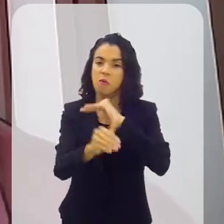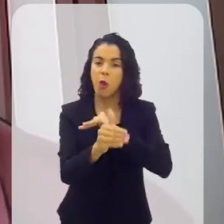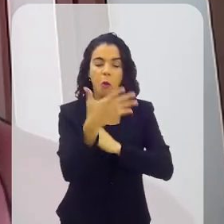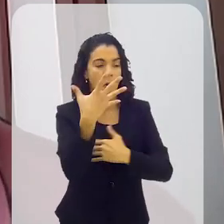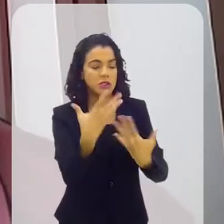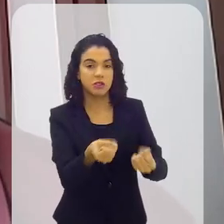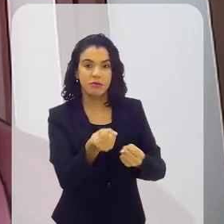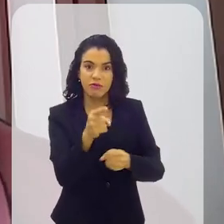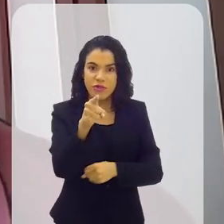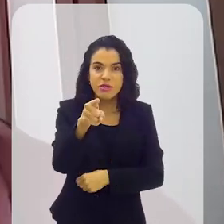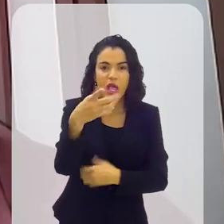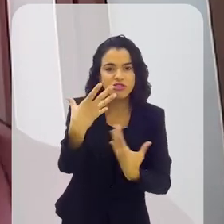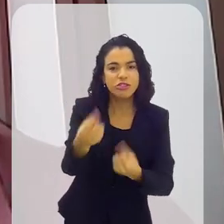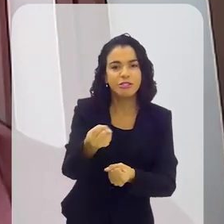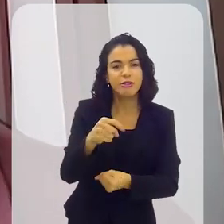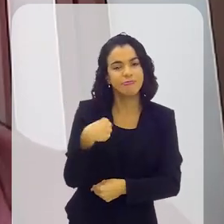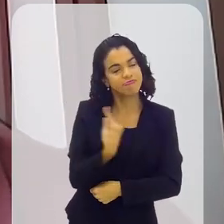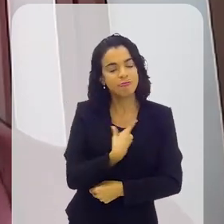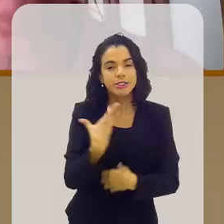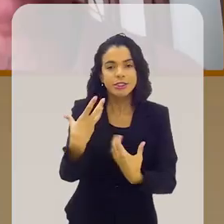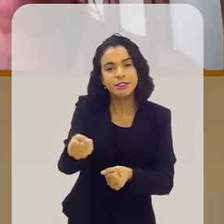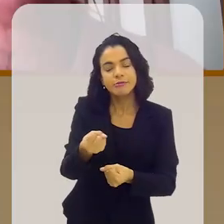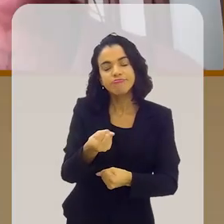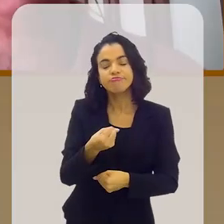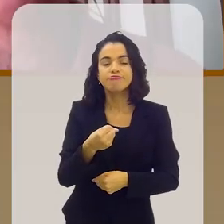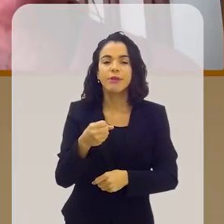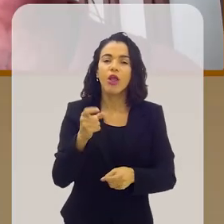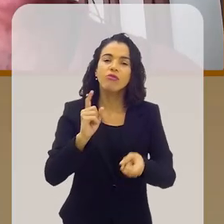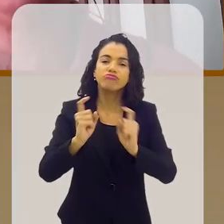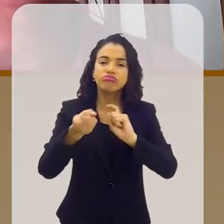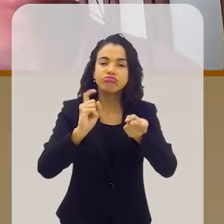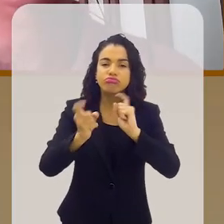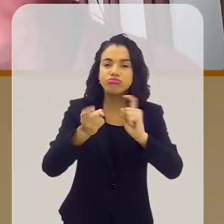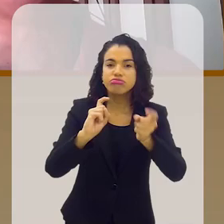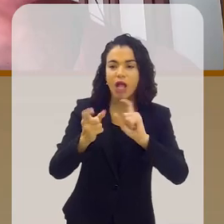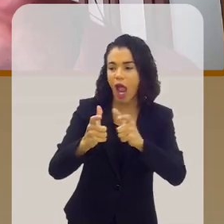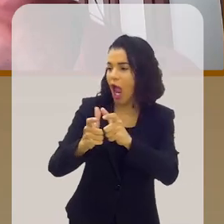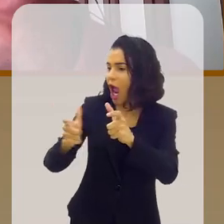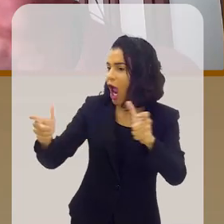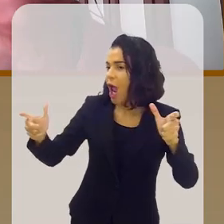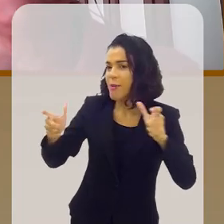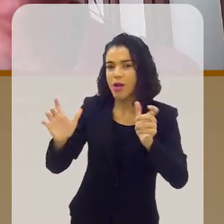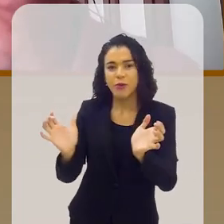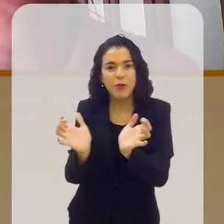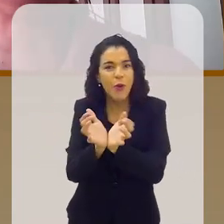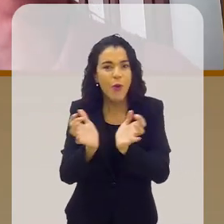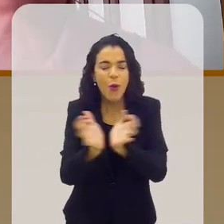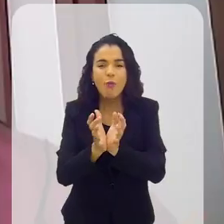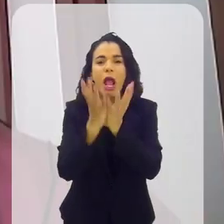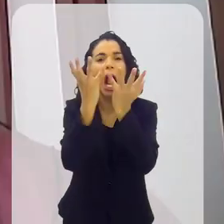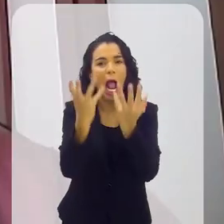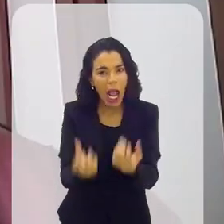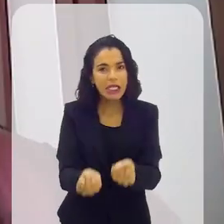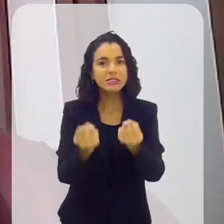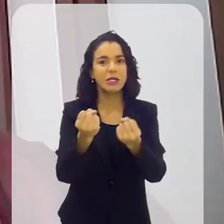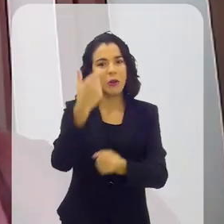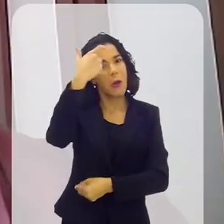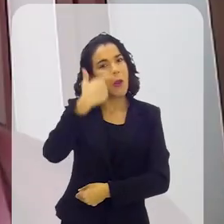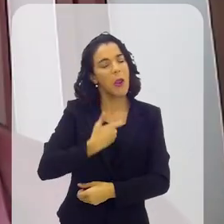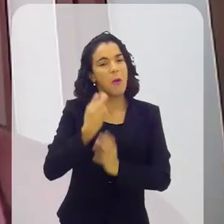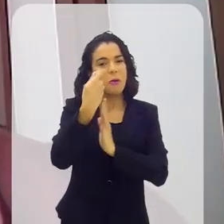topou. Aí ele falou: Normal, você vai fazer, eu vou levar para a reunião. Levou para a reunião. E foi unanimidade, todo mundo